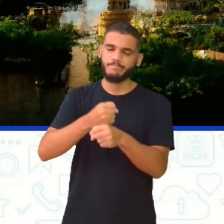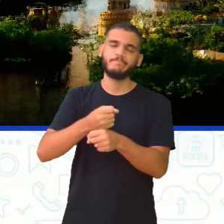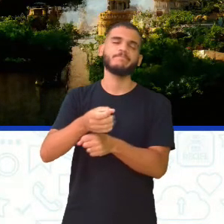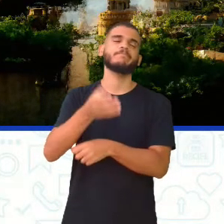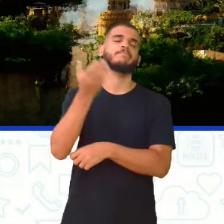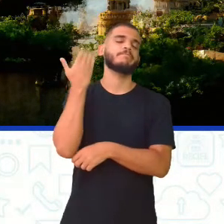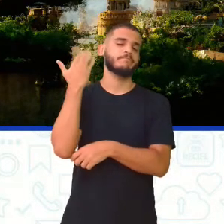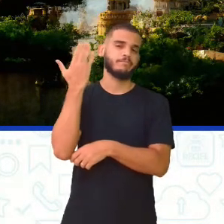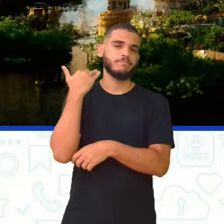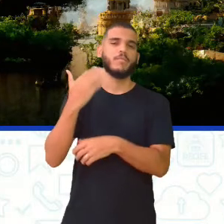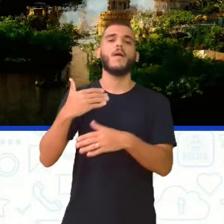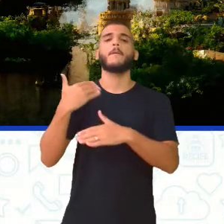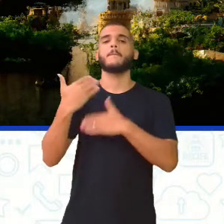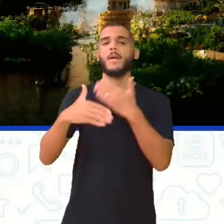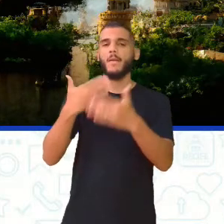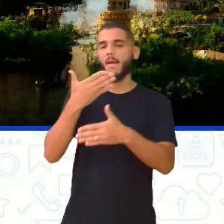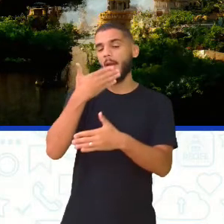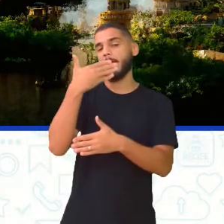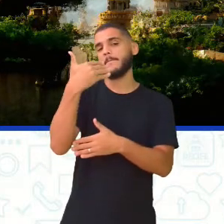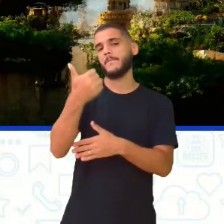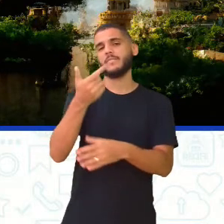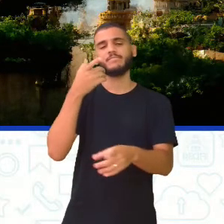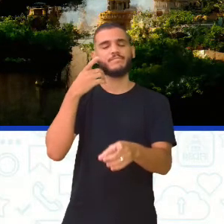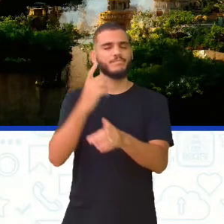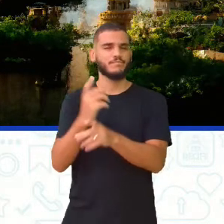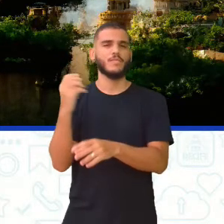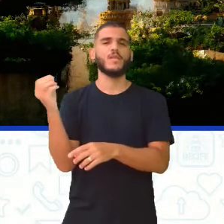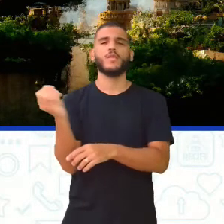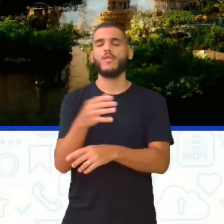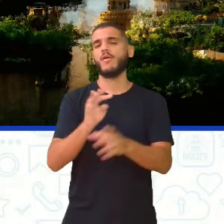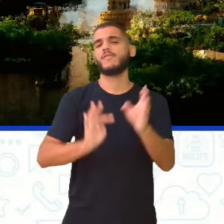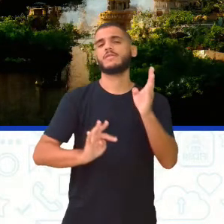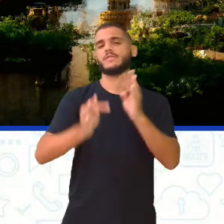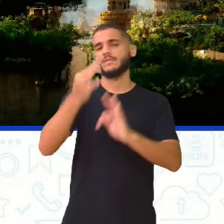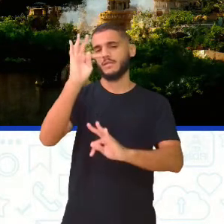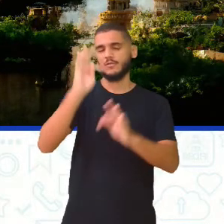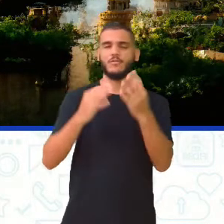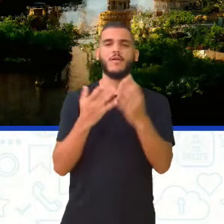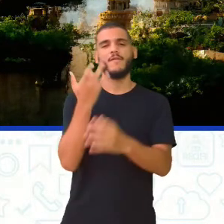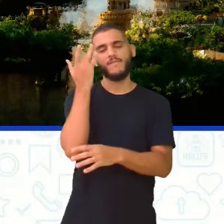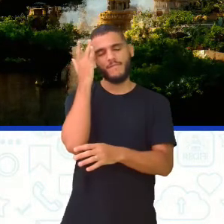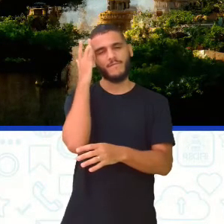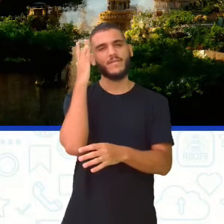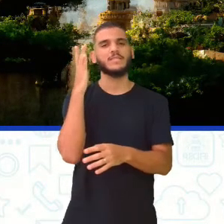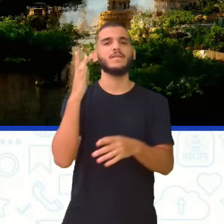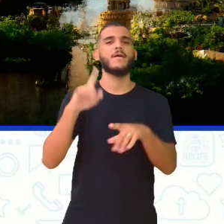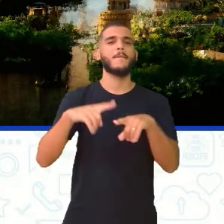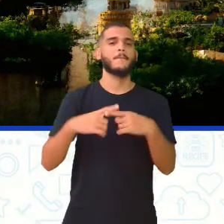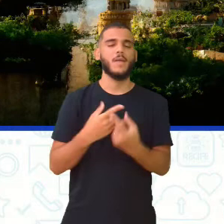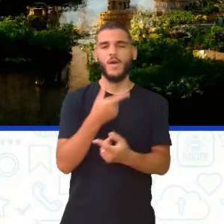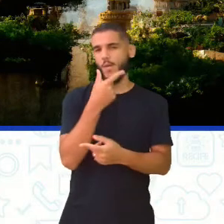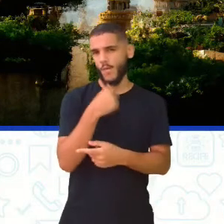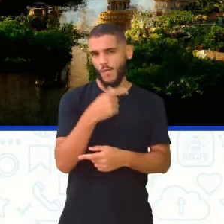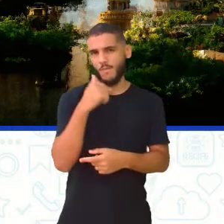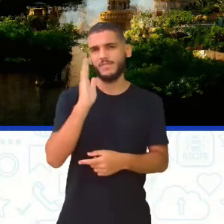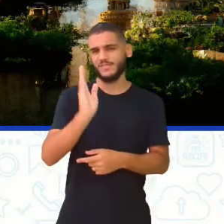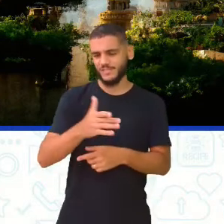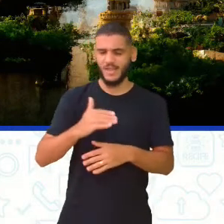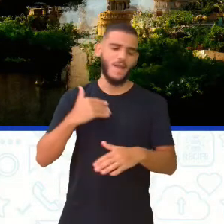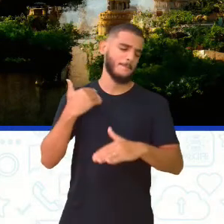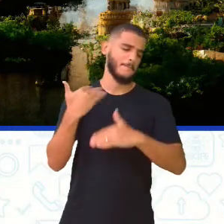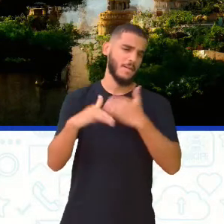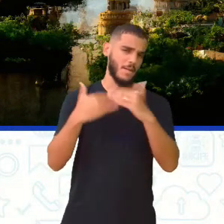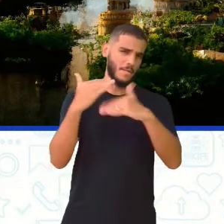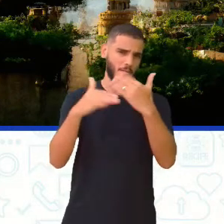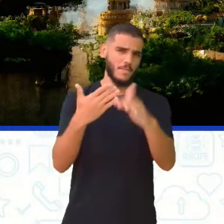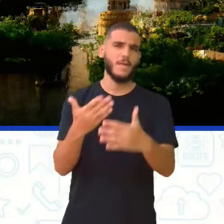aprimorando a partir das grandes descobertas, dessas novas tecnologias que vêm facilitando. Mas o homem já vem desenvolvendo, né,